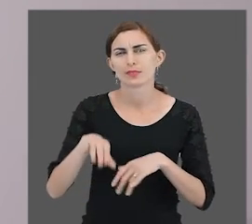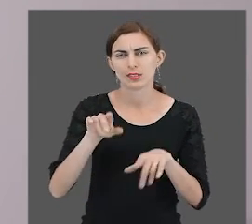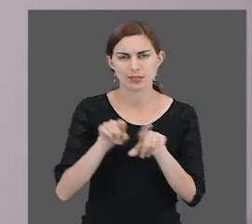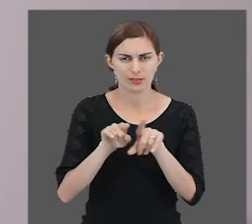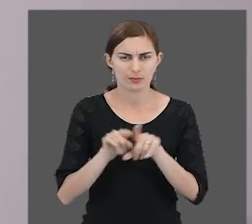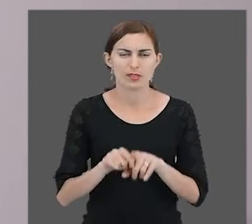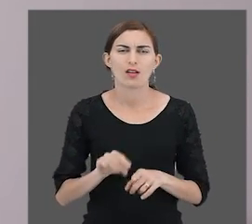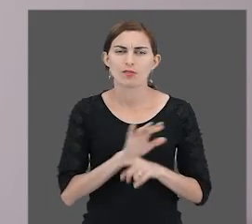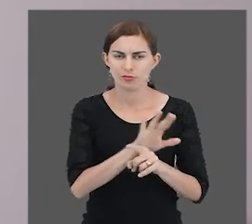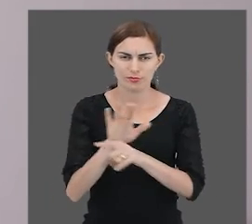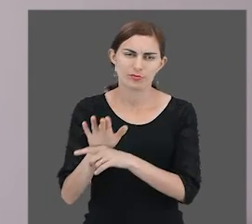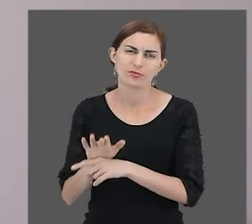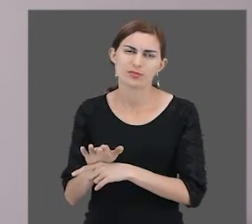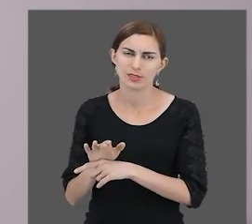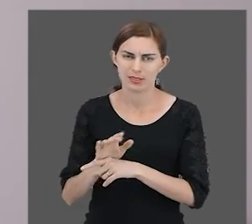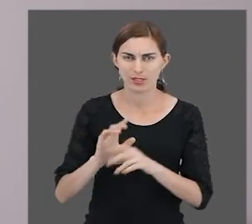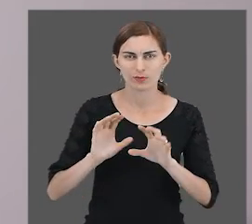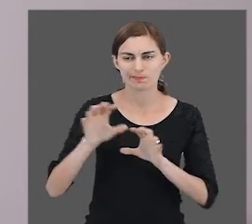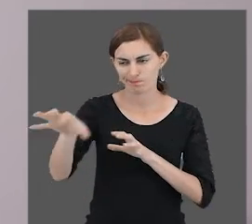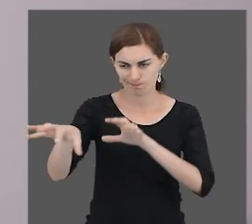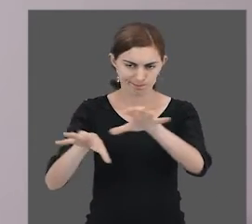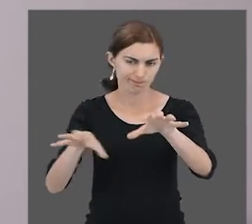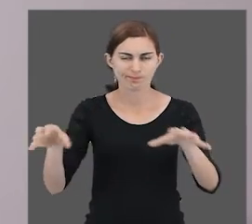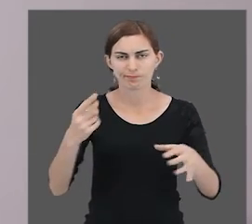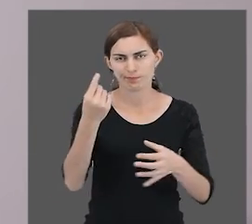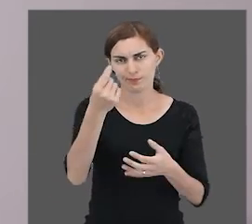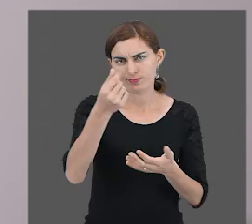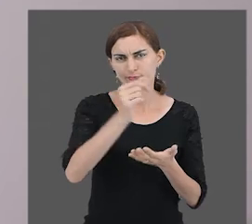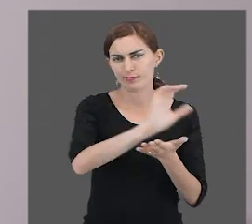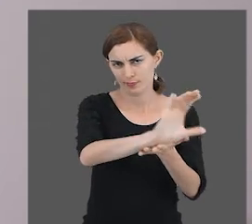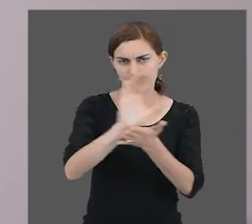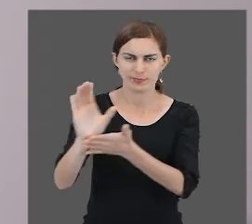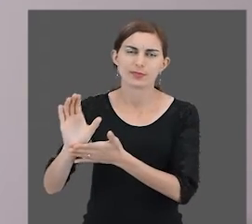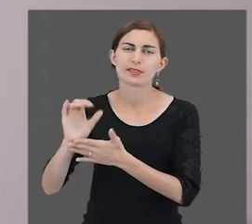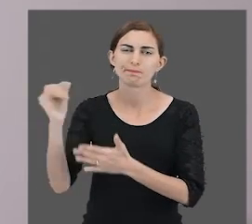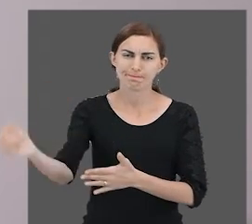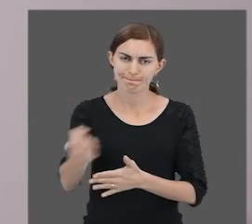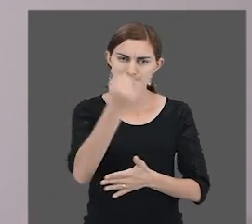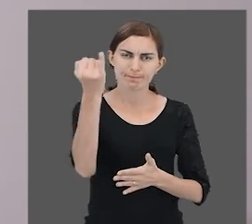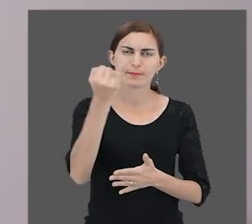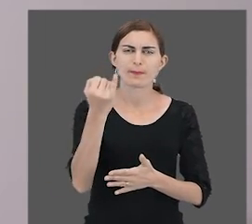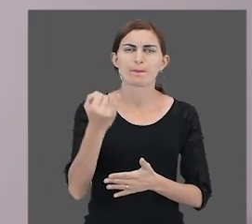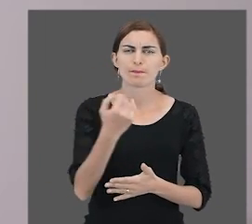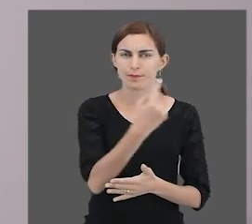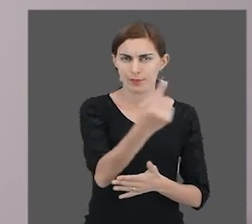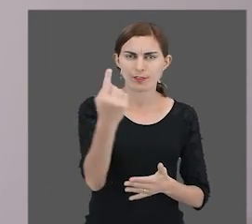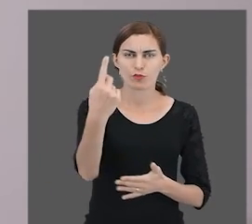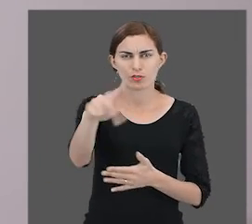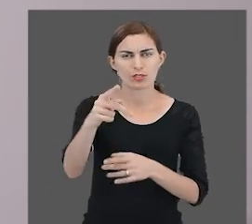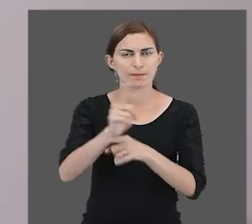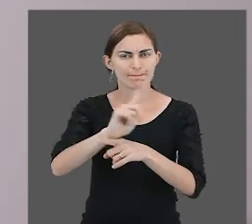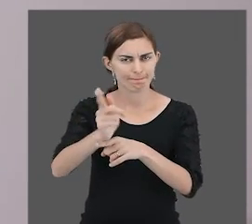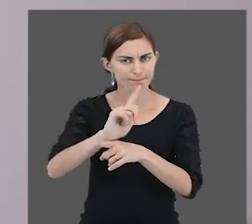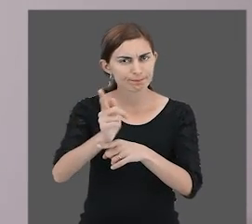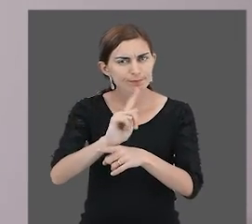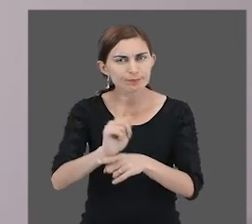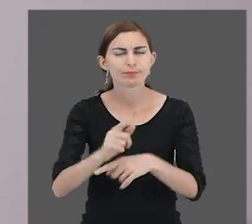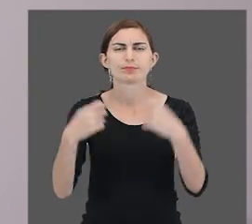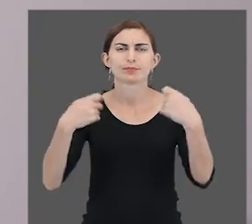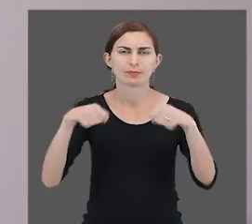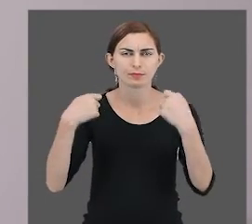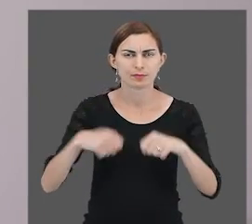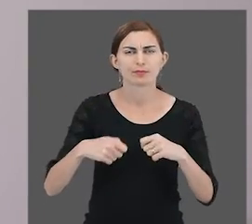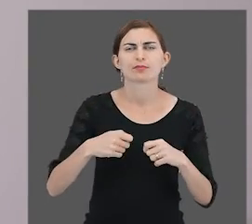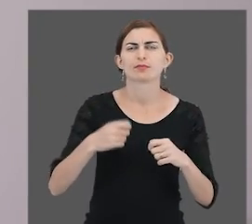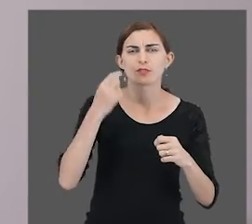do suprimento. Então, a questão da descentralização do recurso ela é muito importante. Então, cabe a você, gestor, otimizar